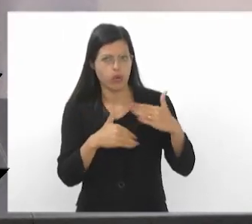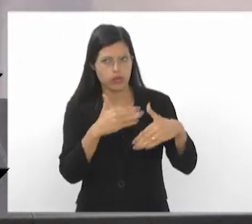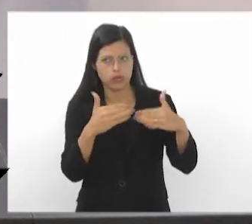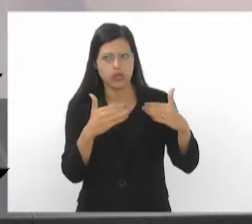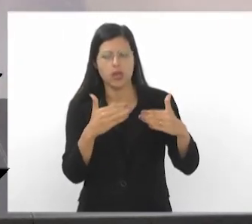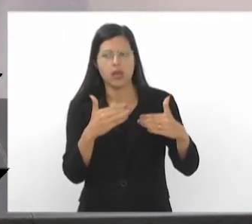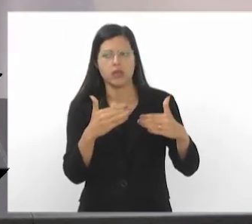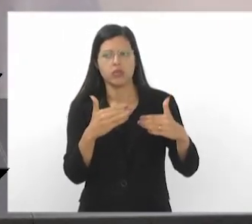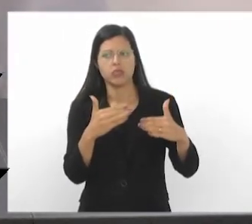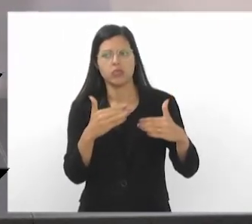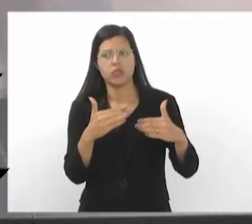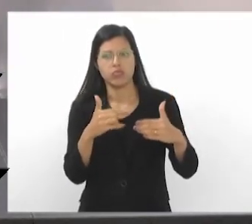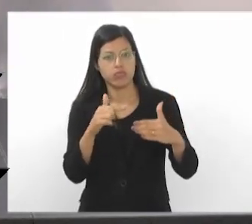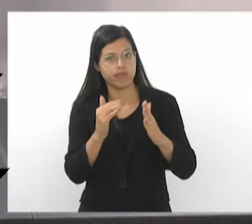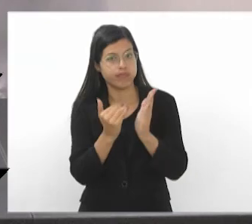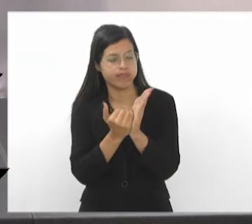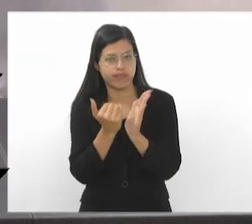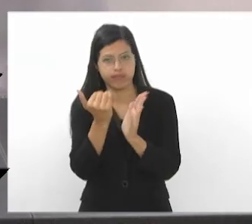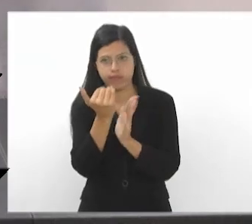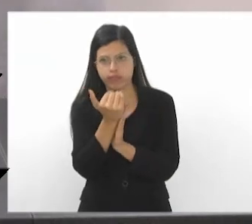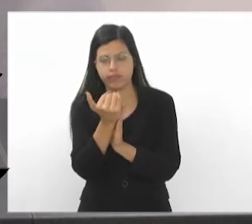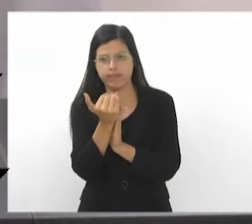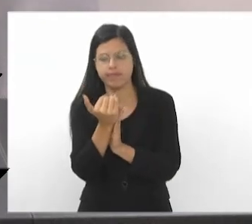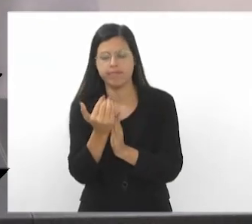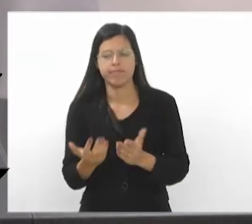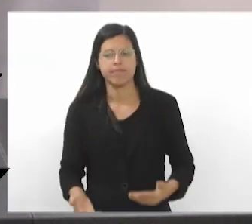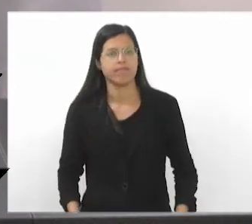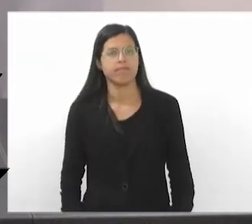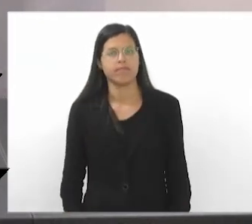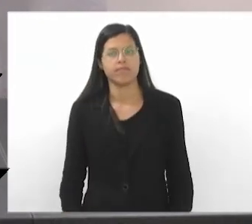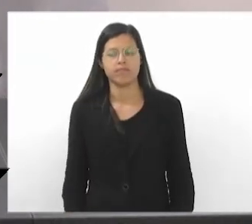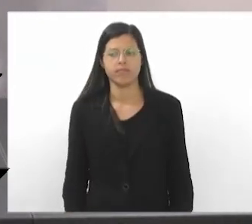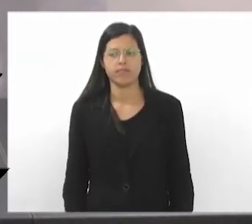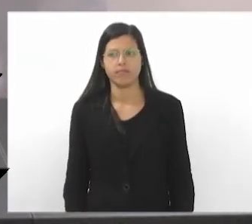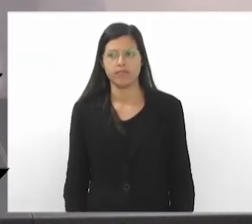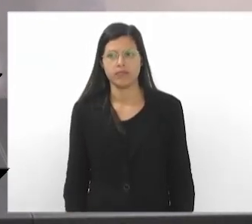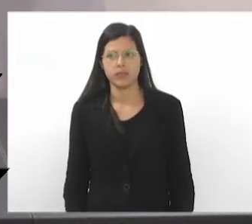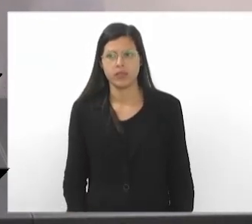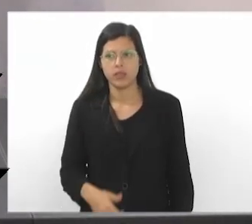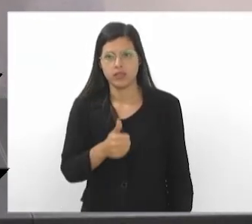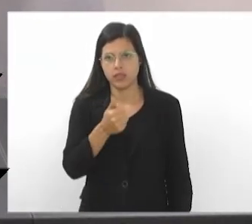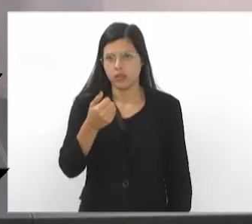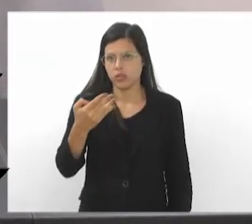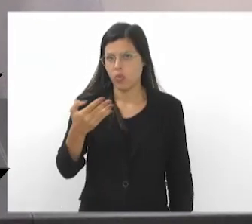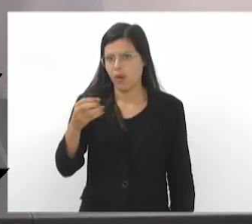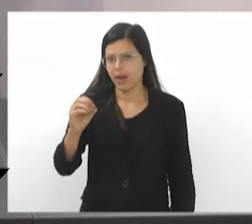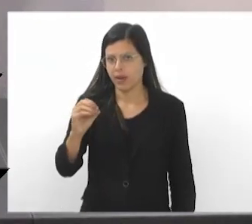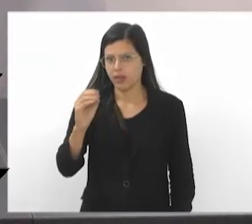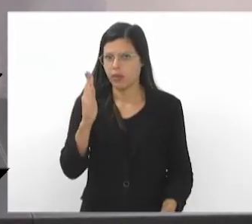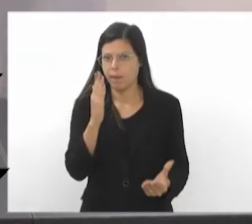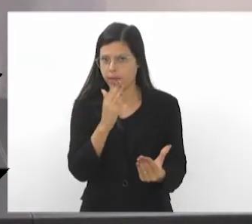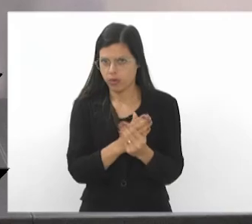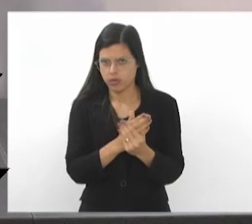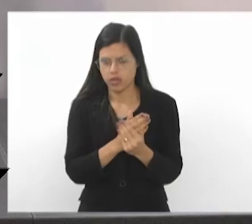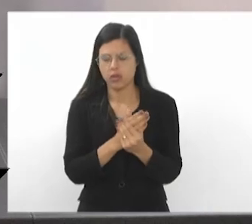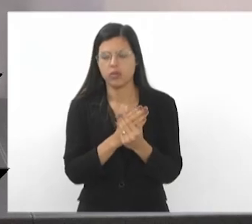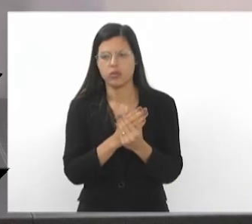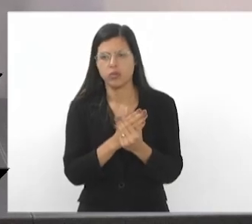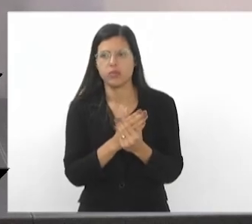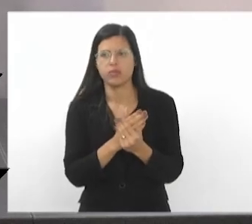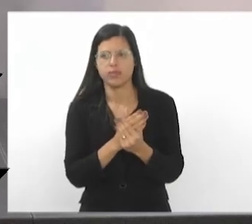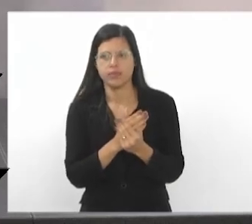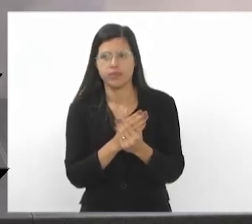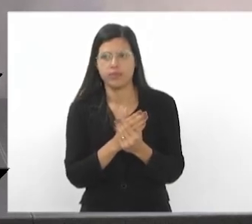julgados, processados, é alto. No entanto, são 140 processos